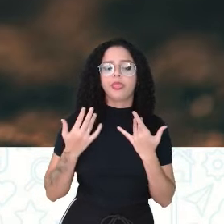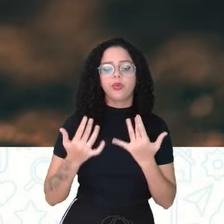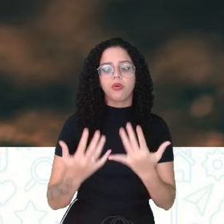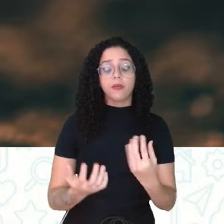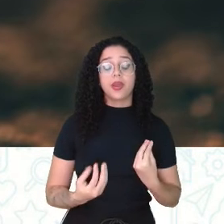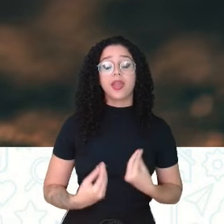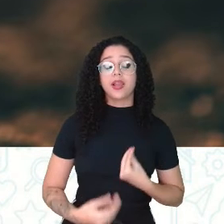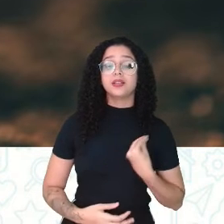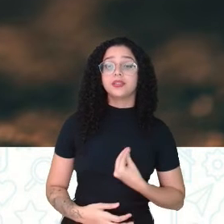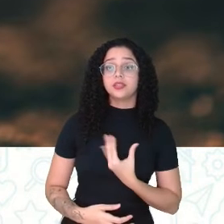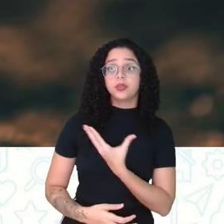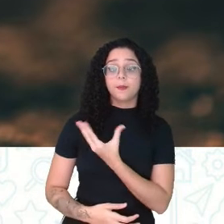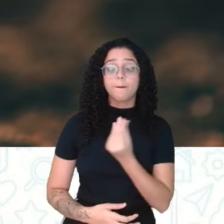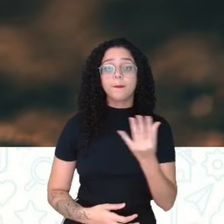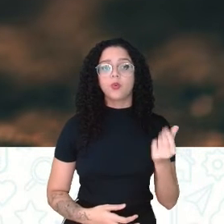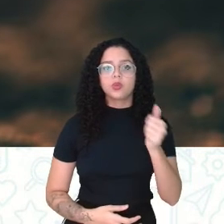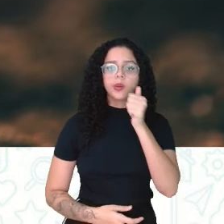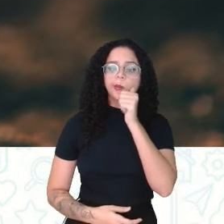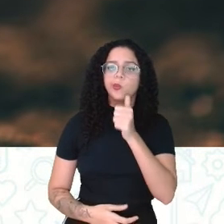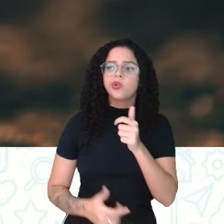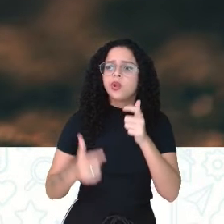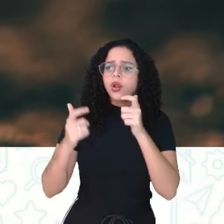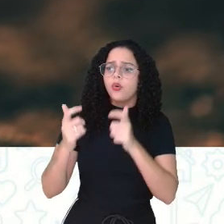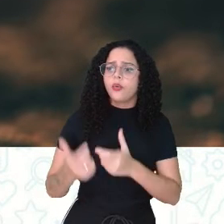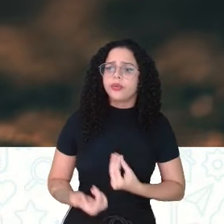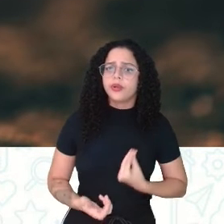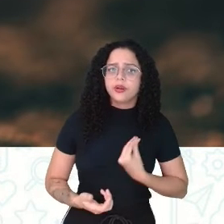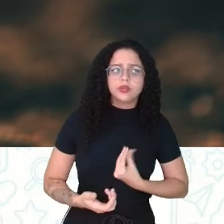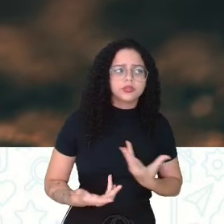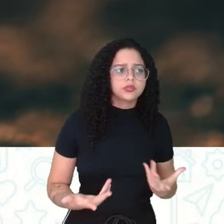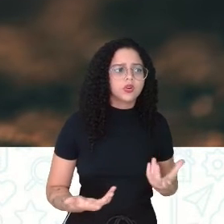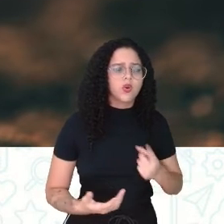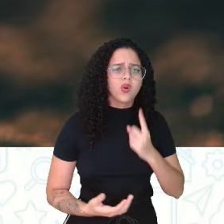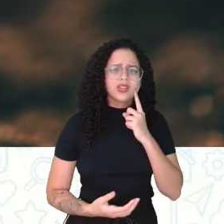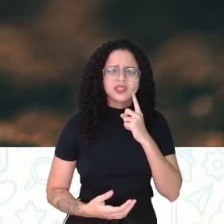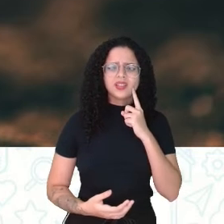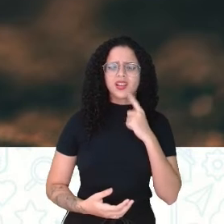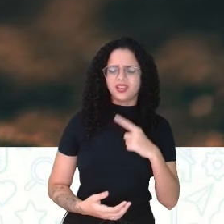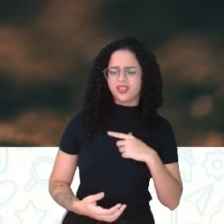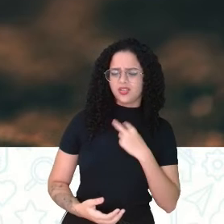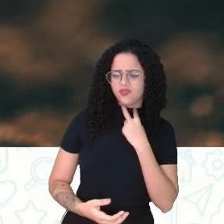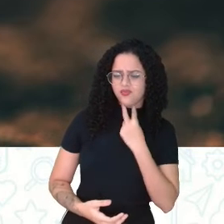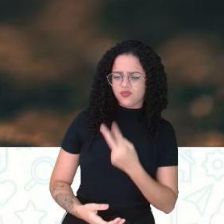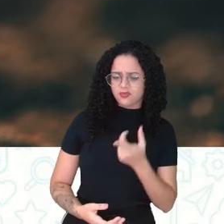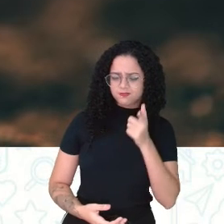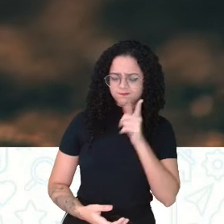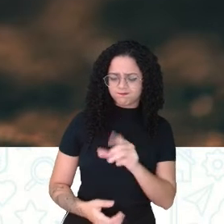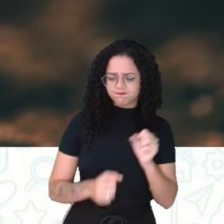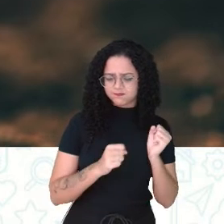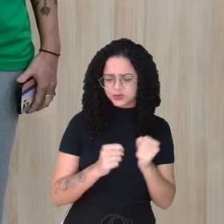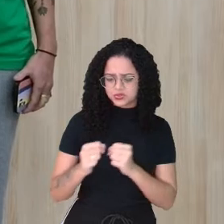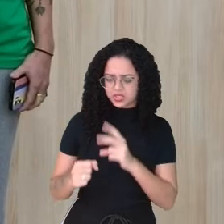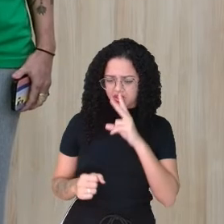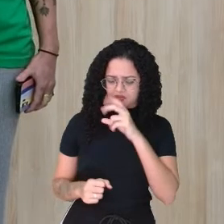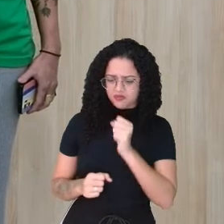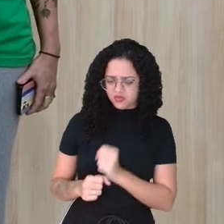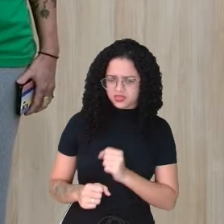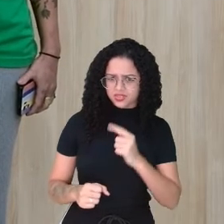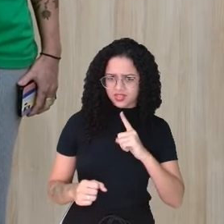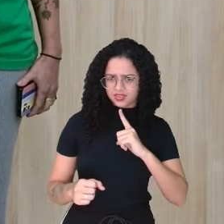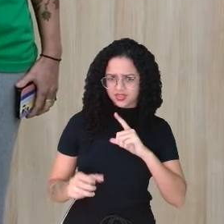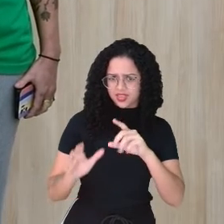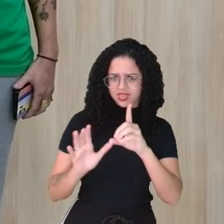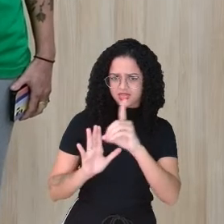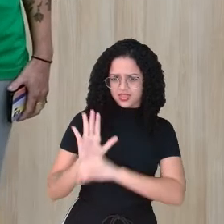muitas mulheres agricultoras. E onde é que elas estão? Será que elas estão tendo vozes? Será que elas estão tendo direitos,